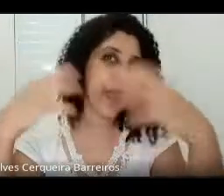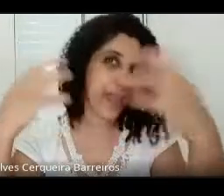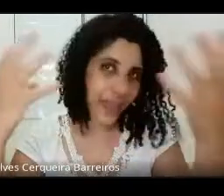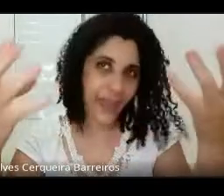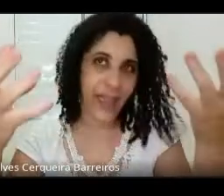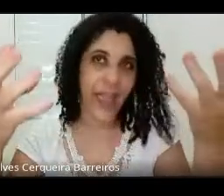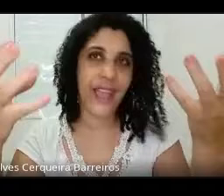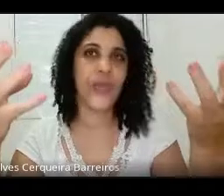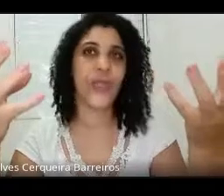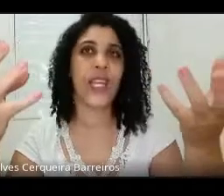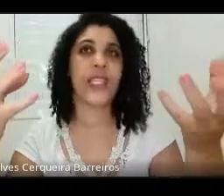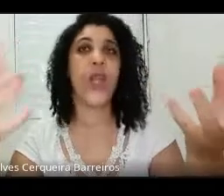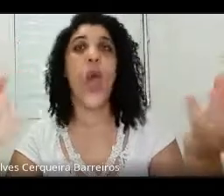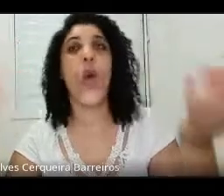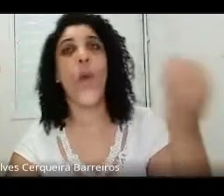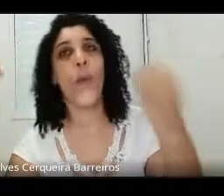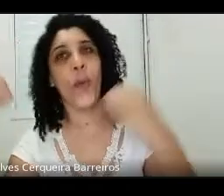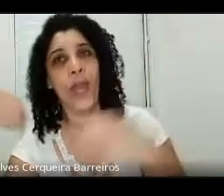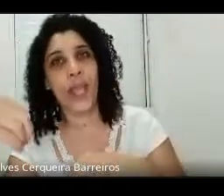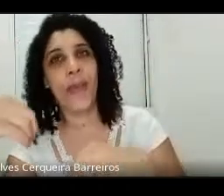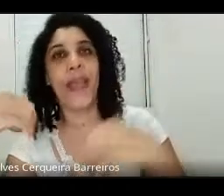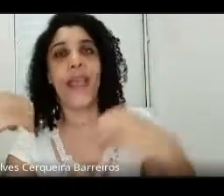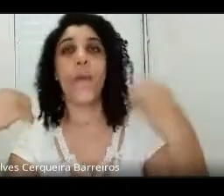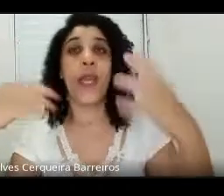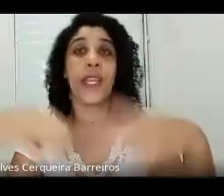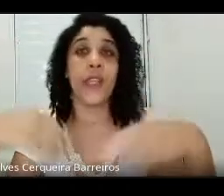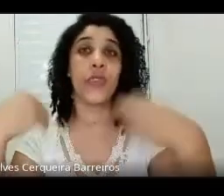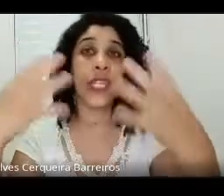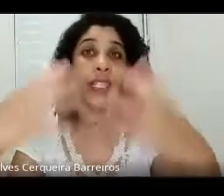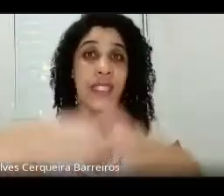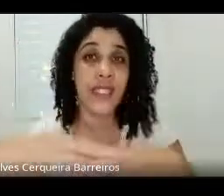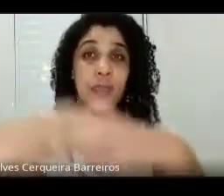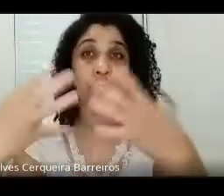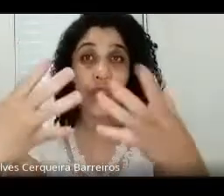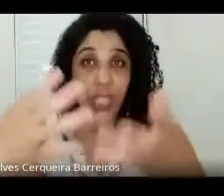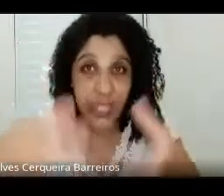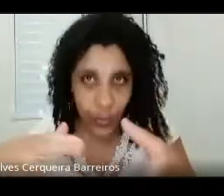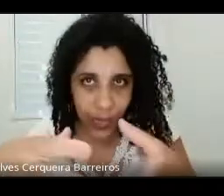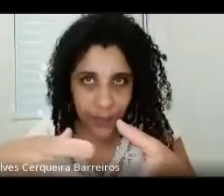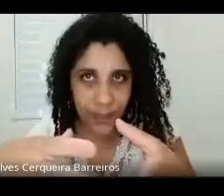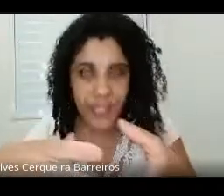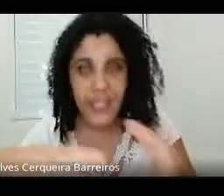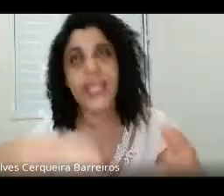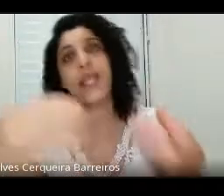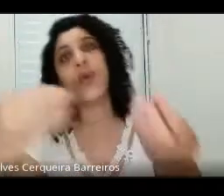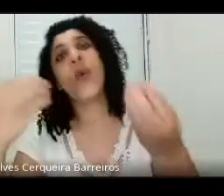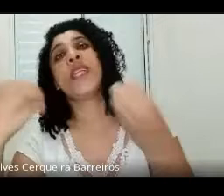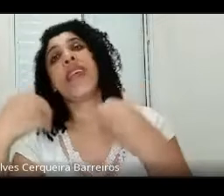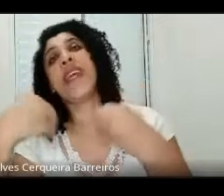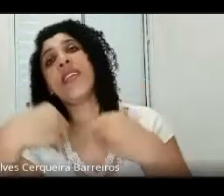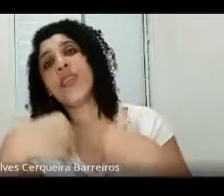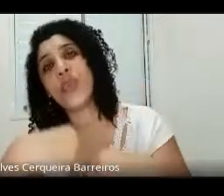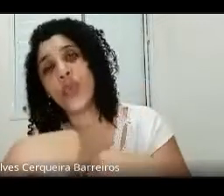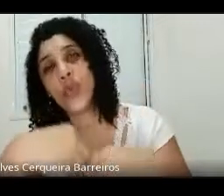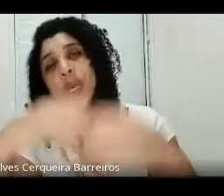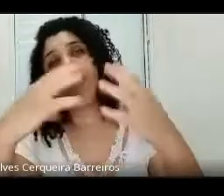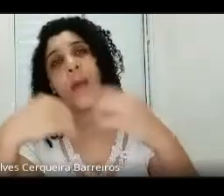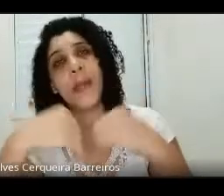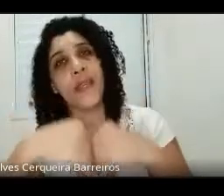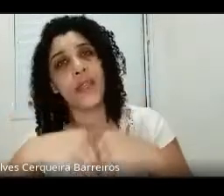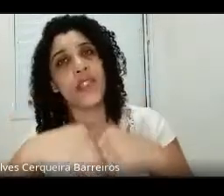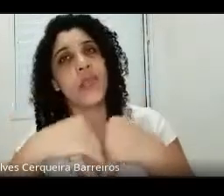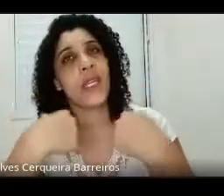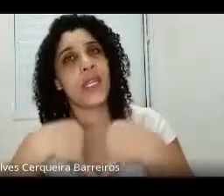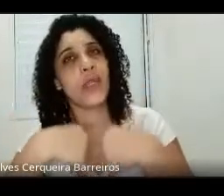não é a surdez. O problema é o período de aquisição de língua. Então, se aquele surdo ele